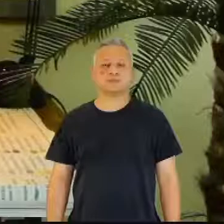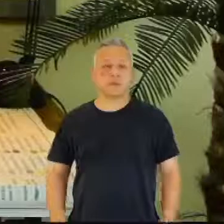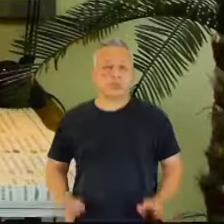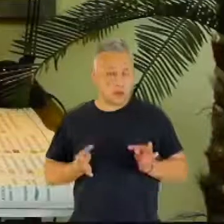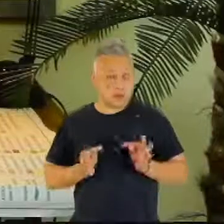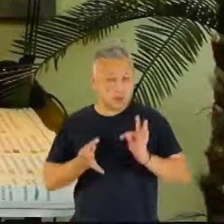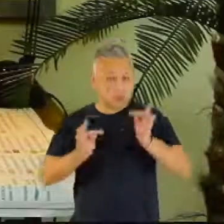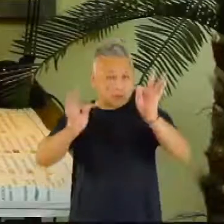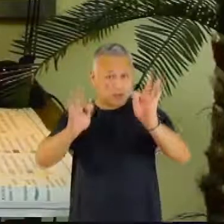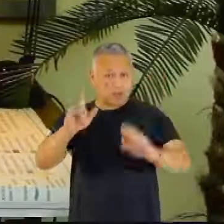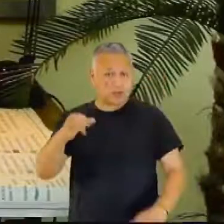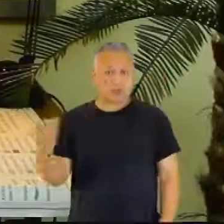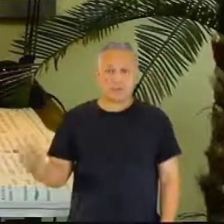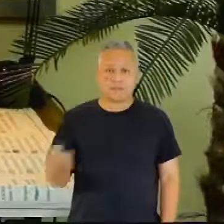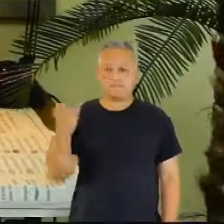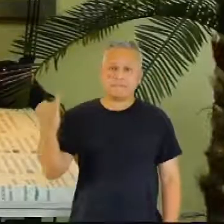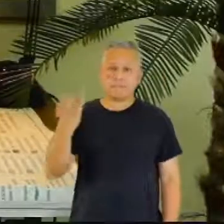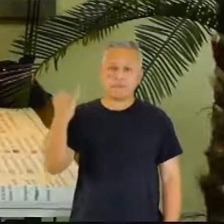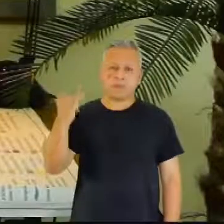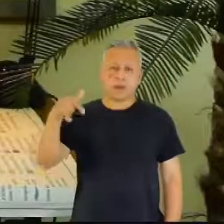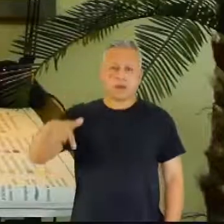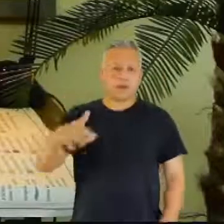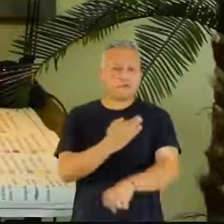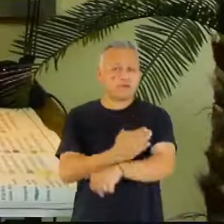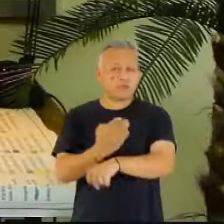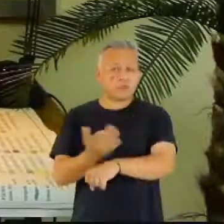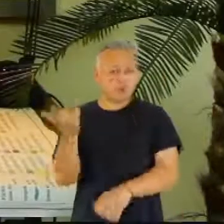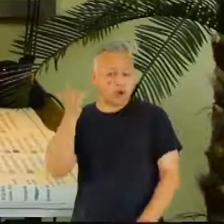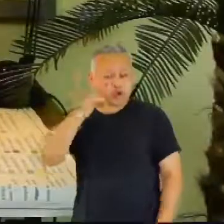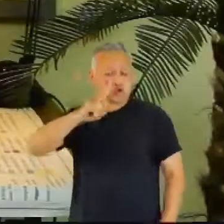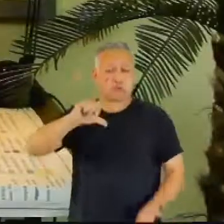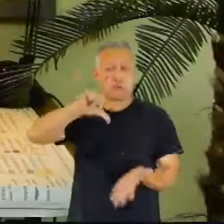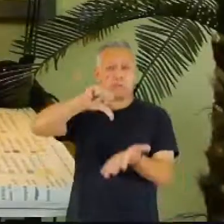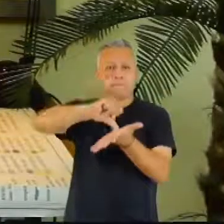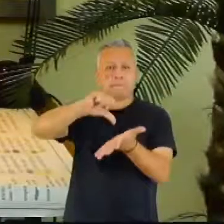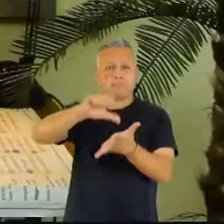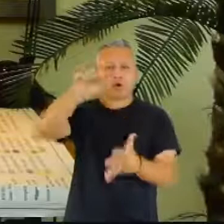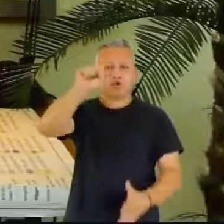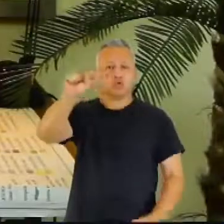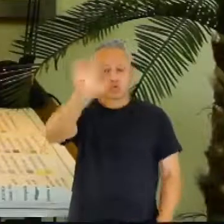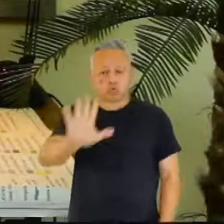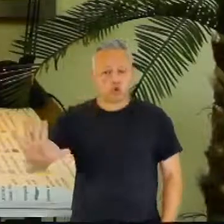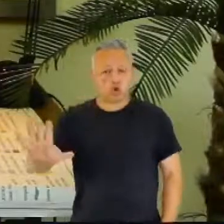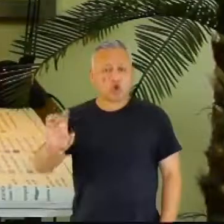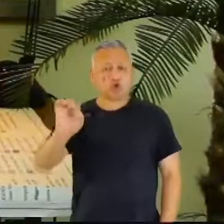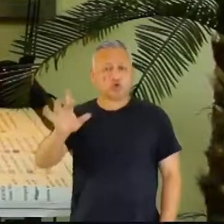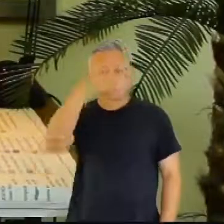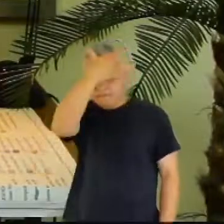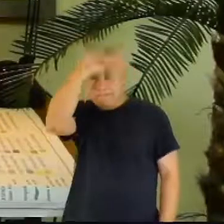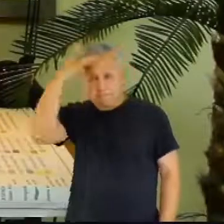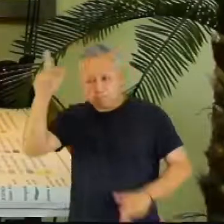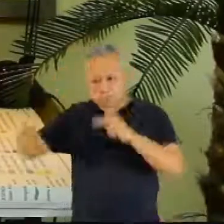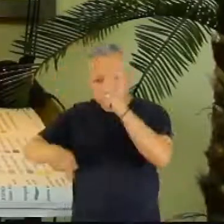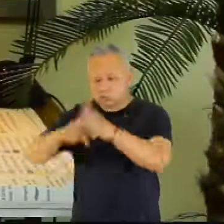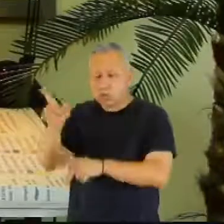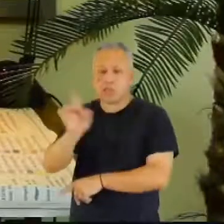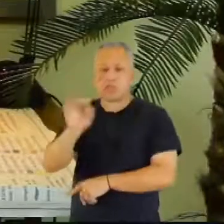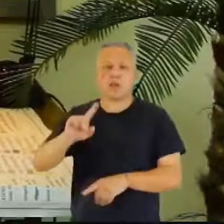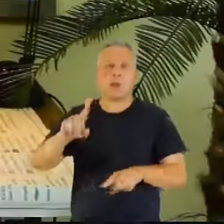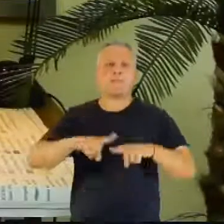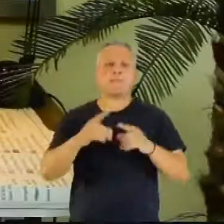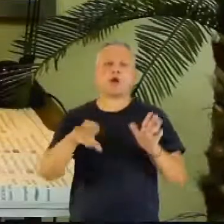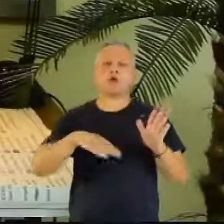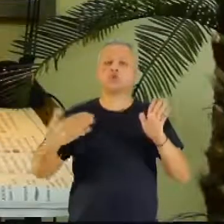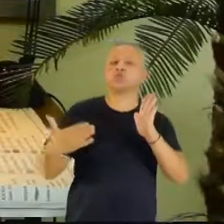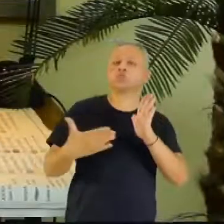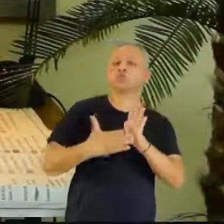A tecnologia é indispensável para que Beltrão volte a ser o polo do Sudoeste, não só em população, mas em todos os